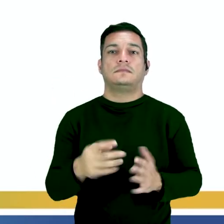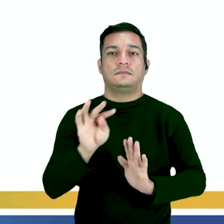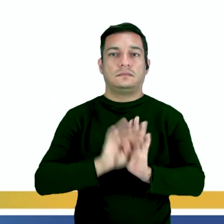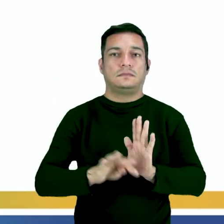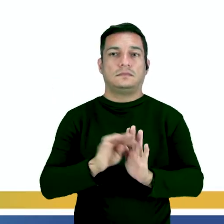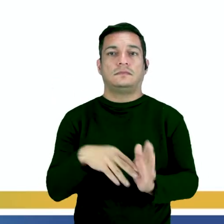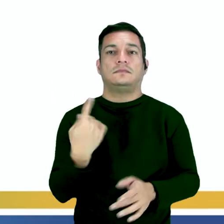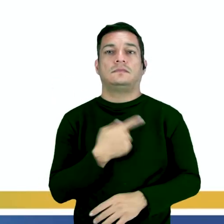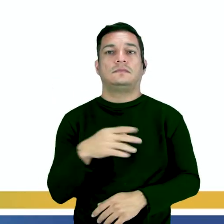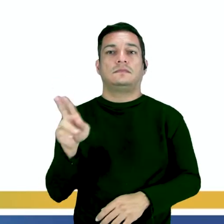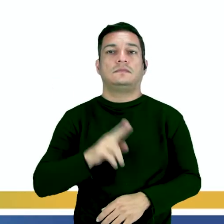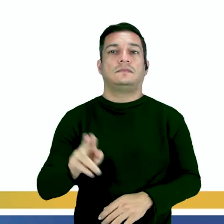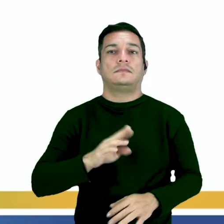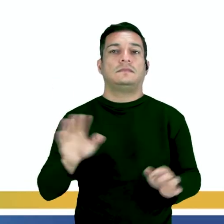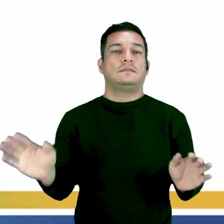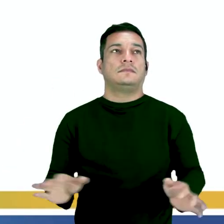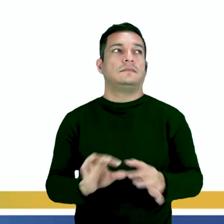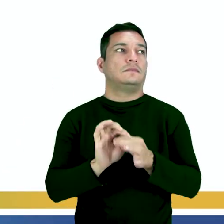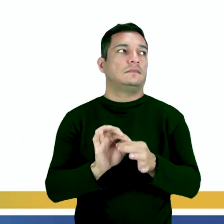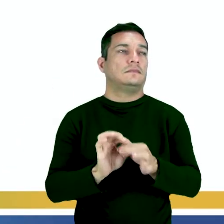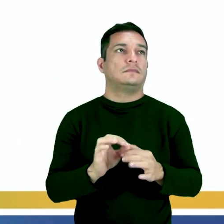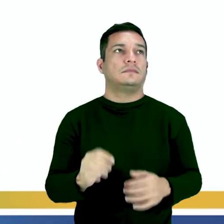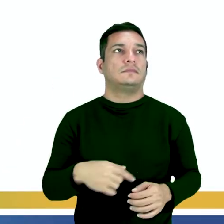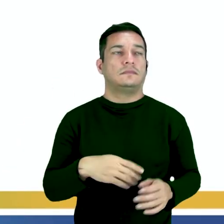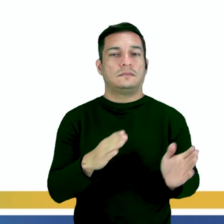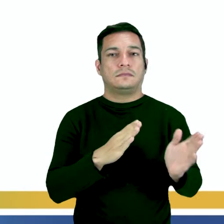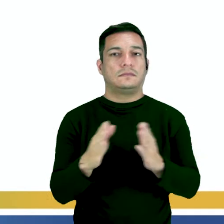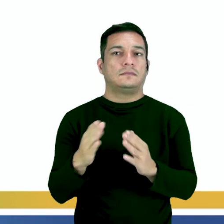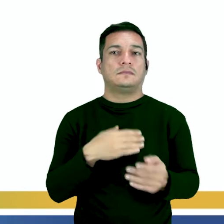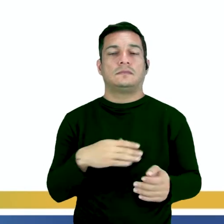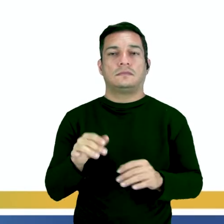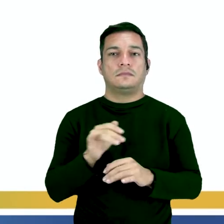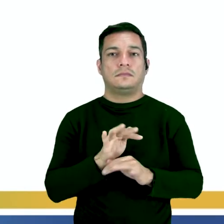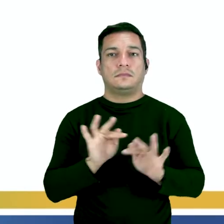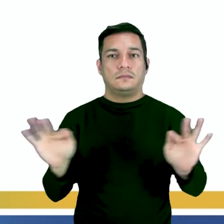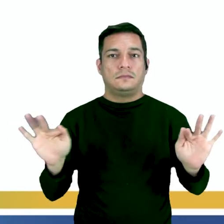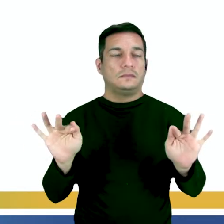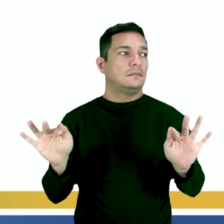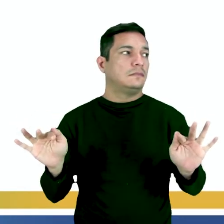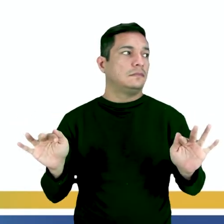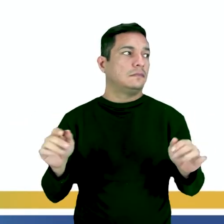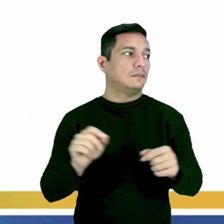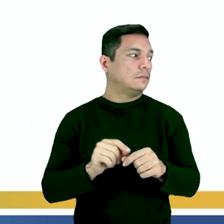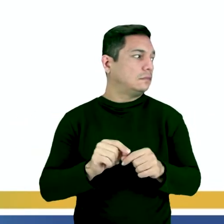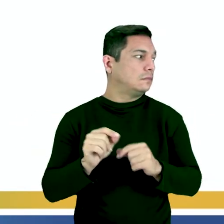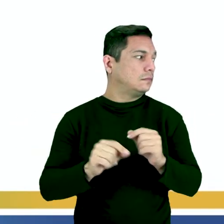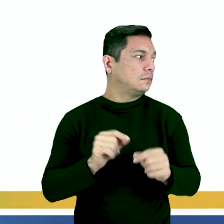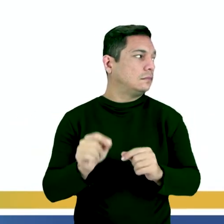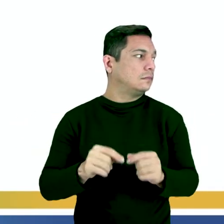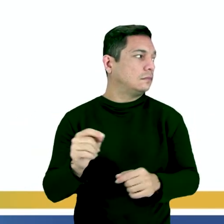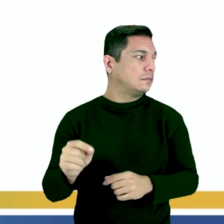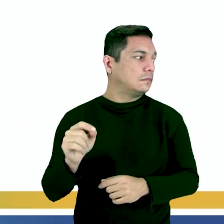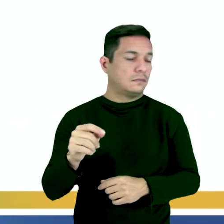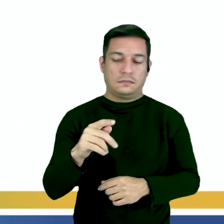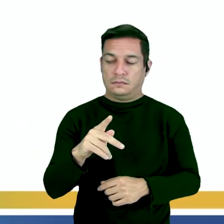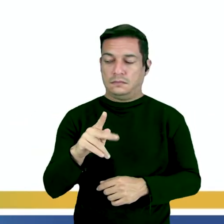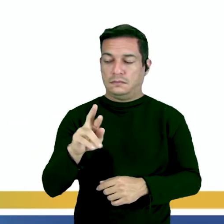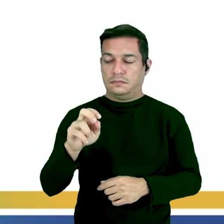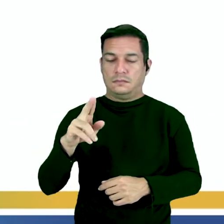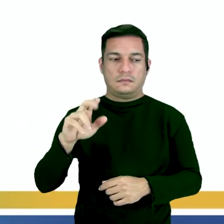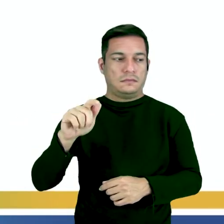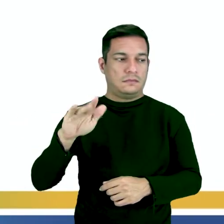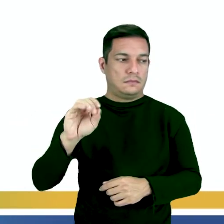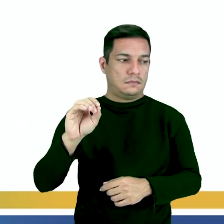vamos usar para unir os nossos períodos, as nossas orações, né, fazer aí a progressão textual, tá bom?